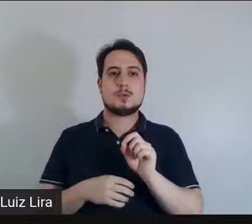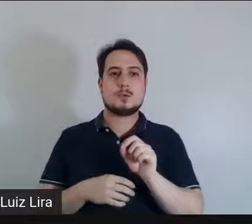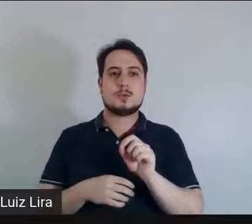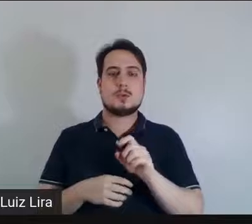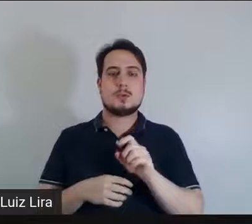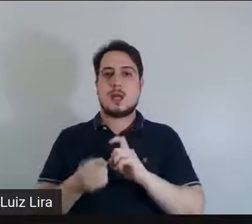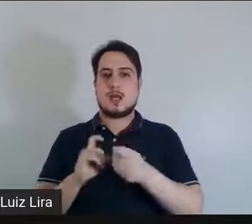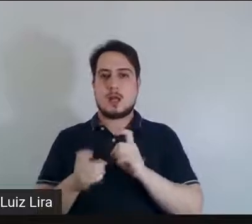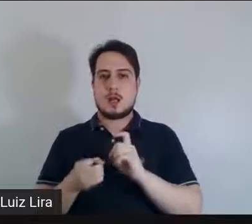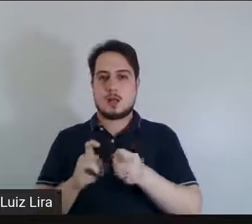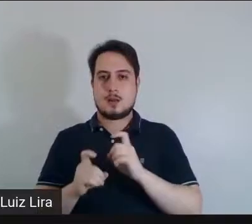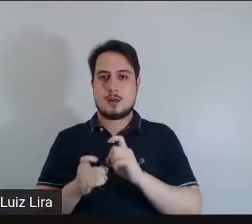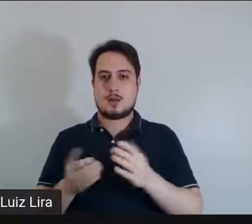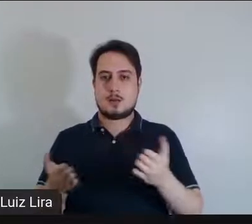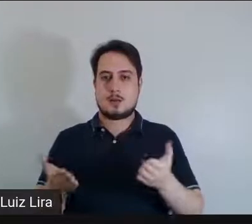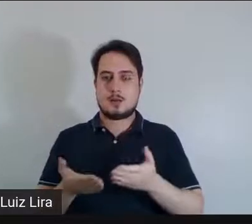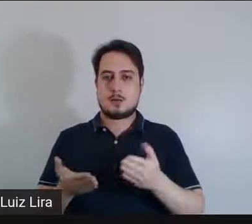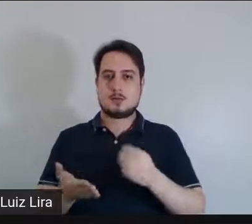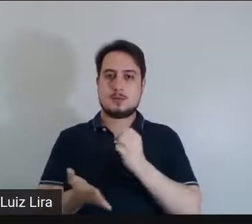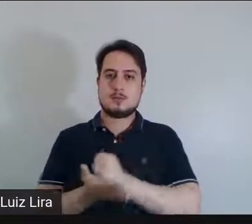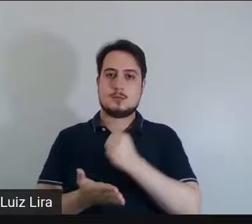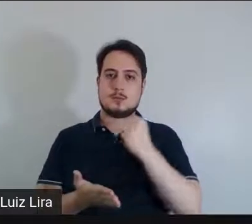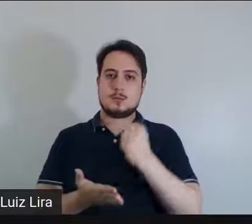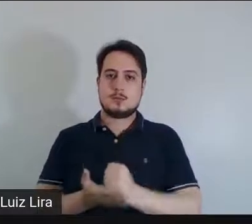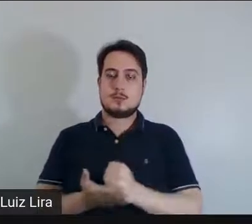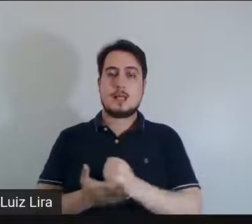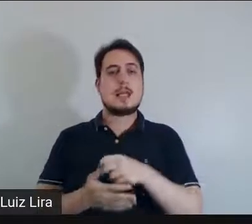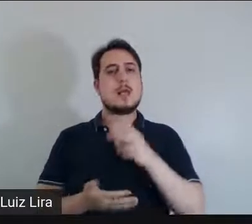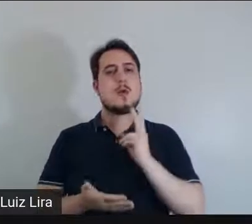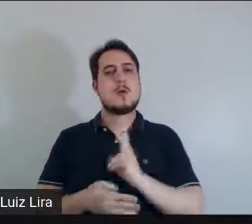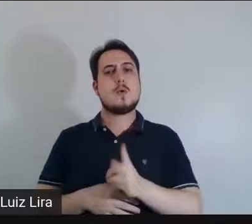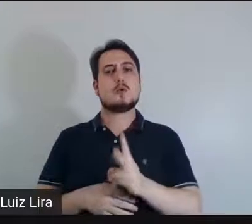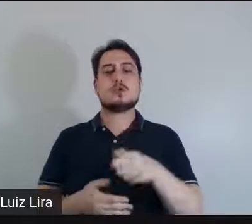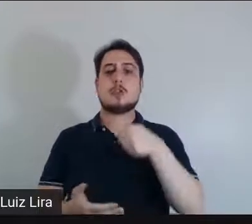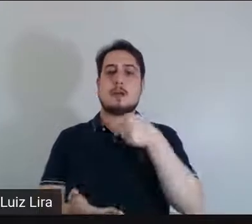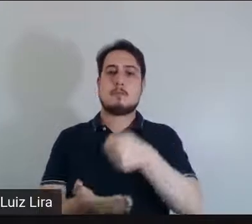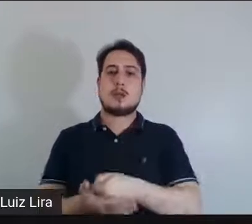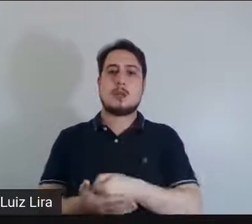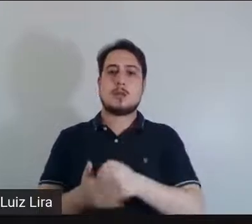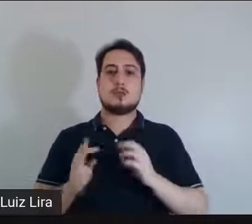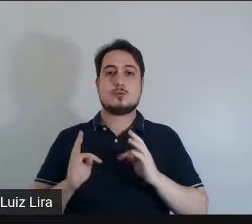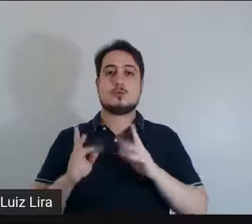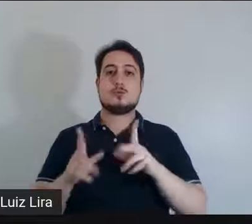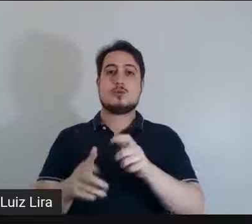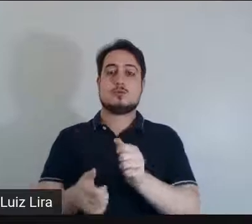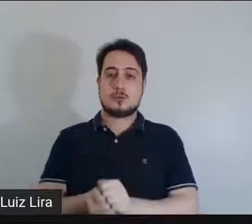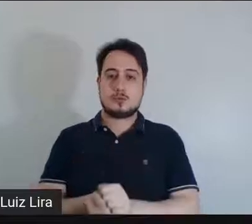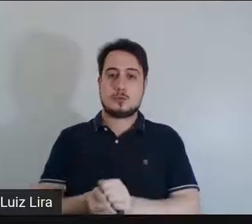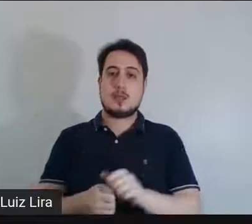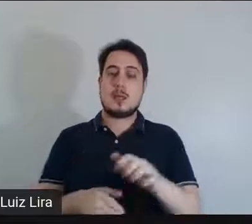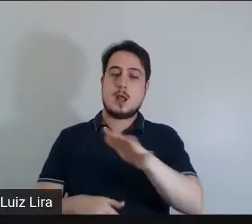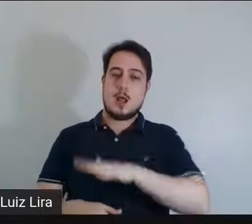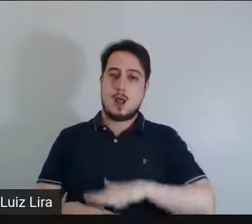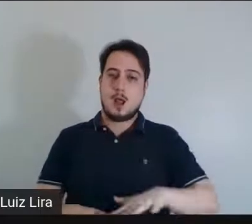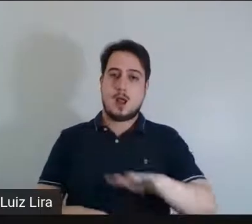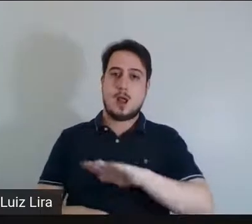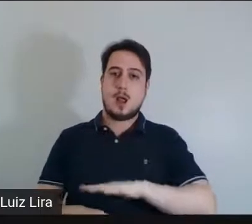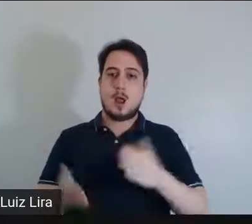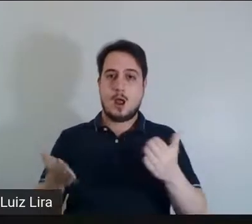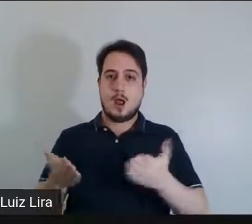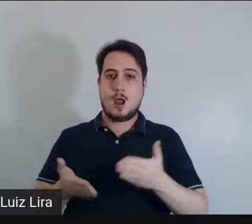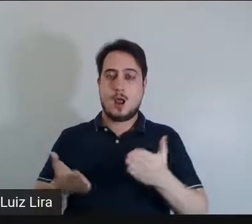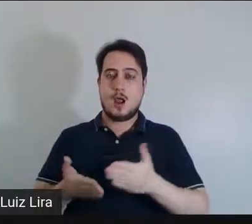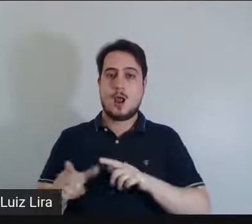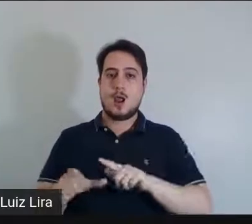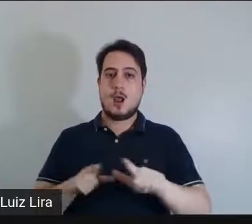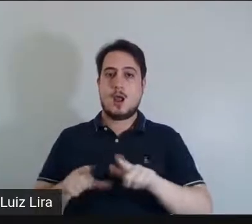administração tenha hoje um contrato e ela continue pagando integralmente, e o cenário dela hoje de execução